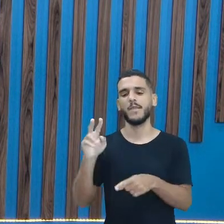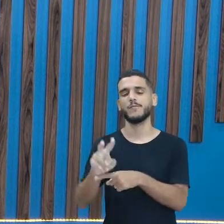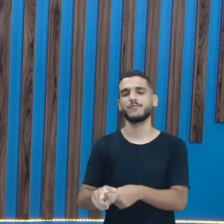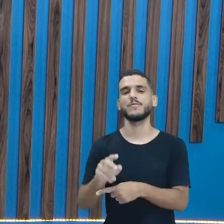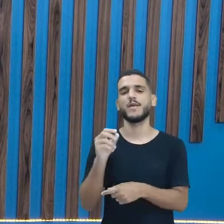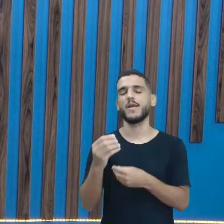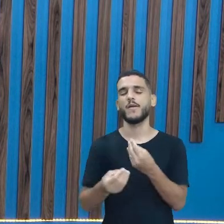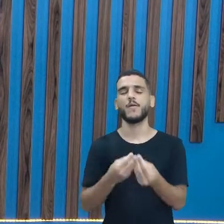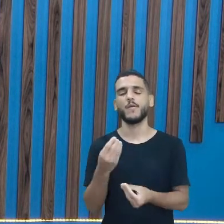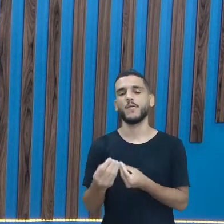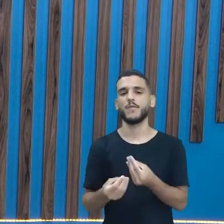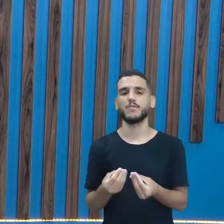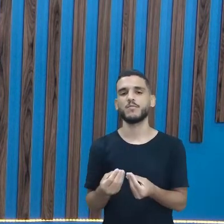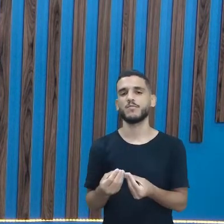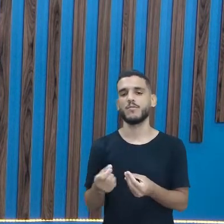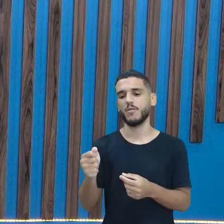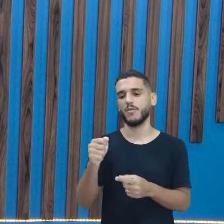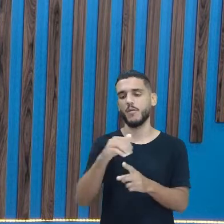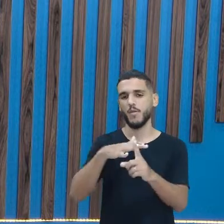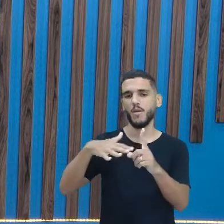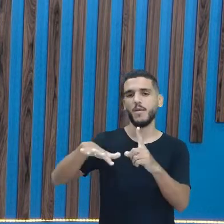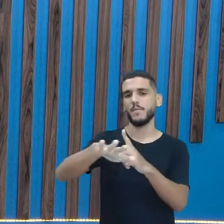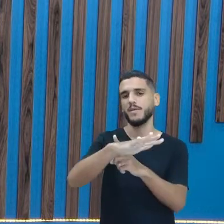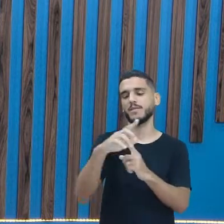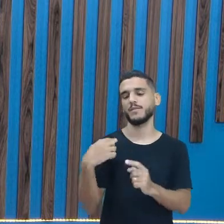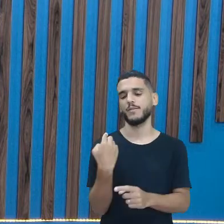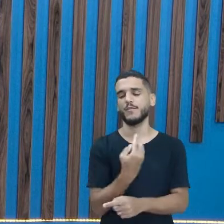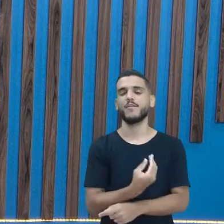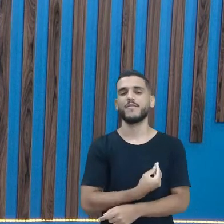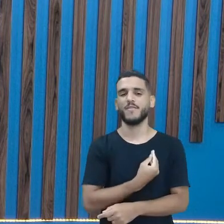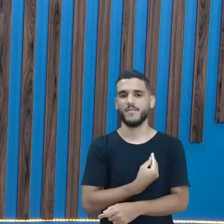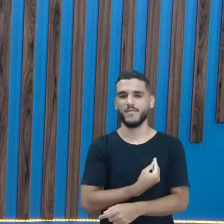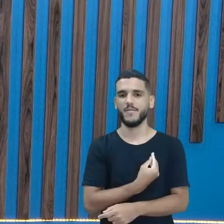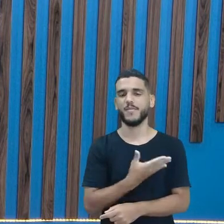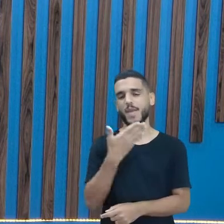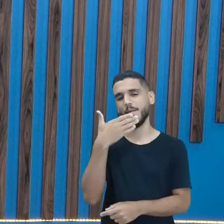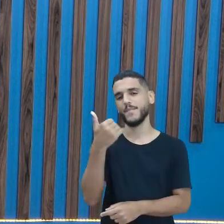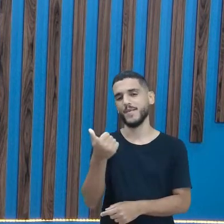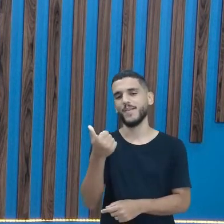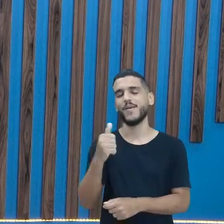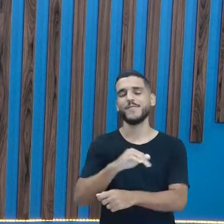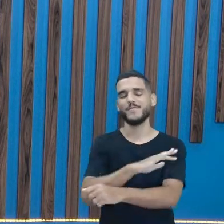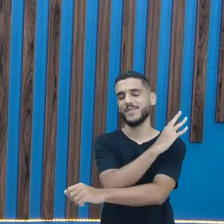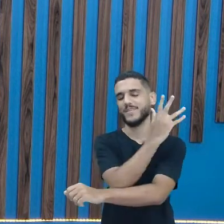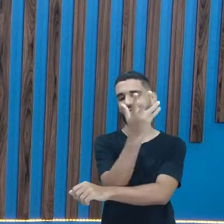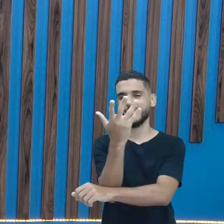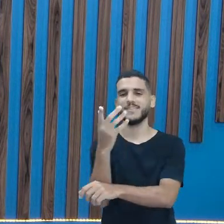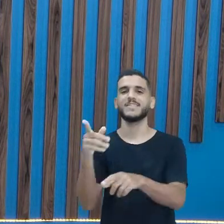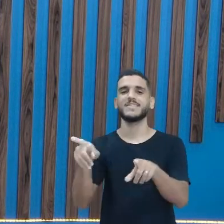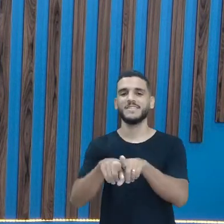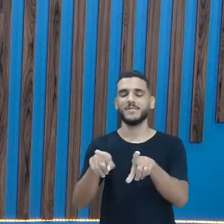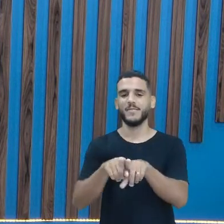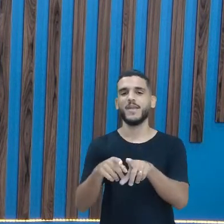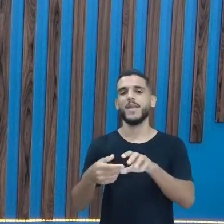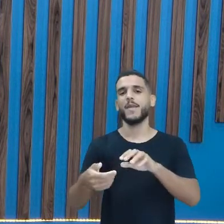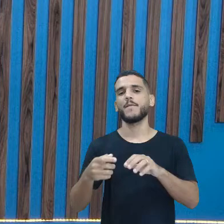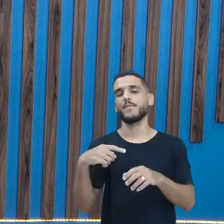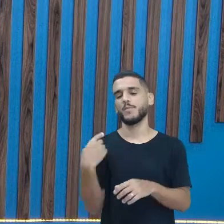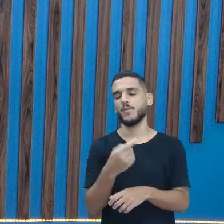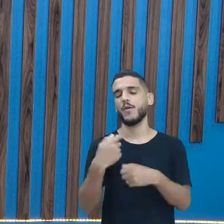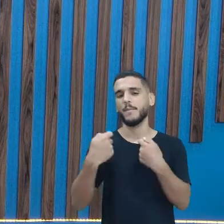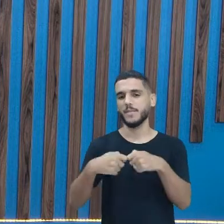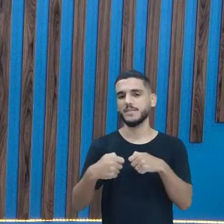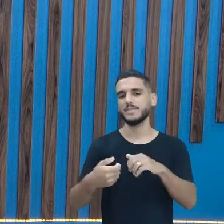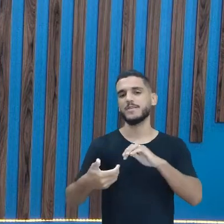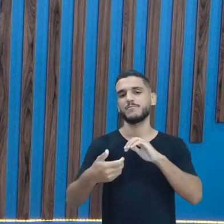ambiente onde nós vivemos. Porque assim vai ser melhor para a natureza e vai ser melhor para a gente também. Nós precisamos uns dos outros. Professora Keise, muito obrigada